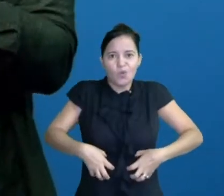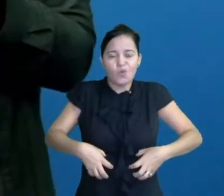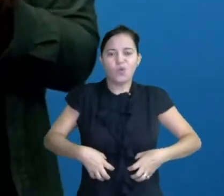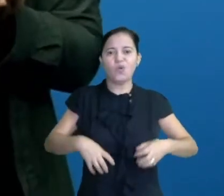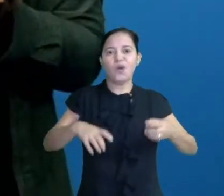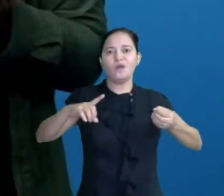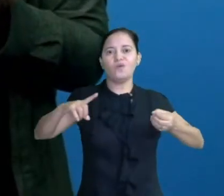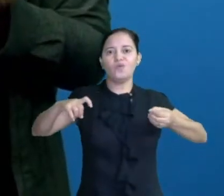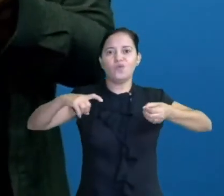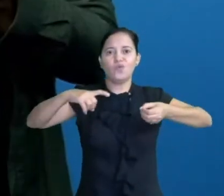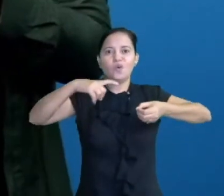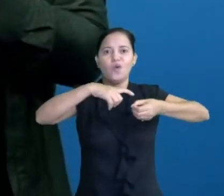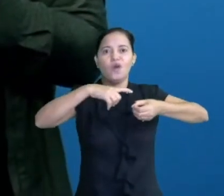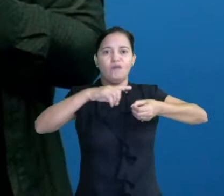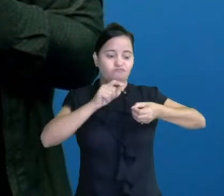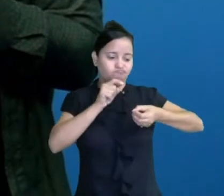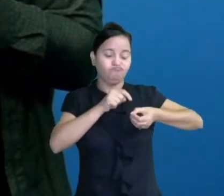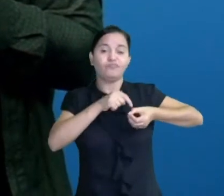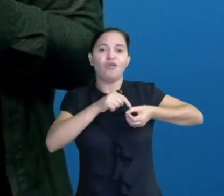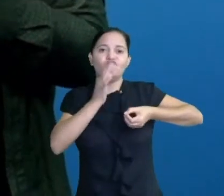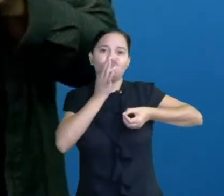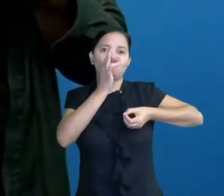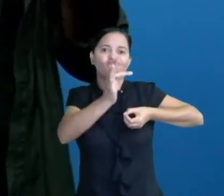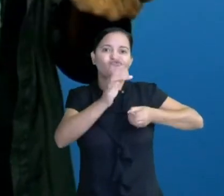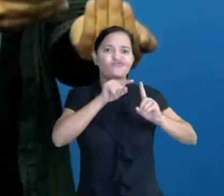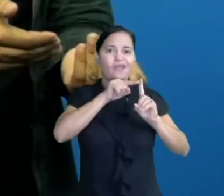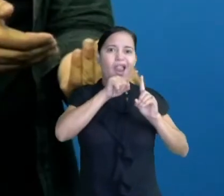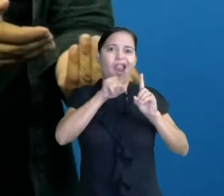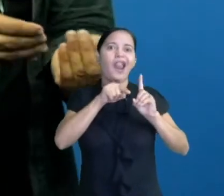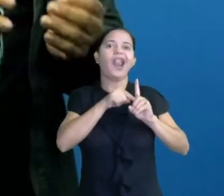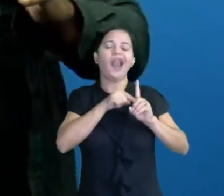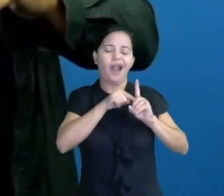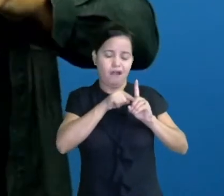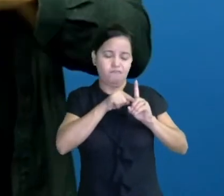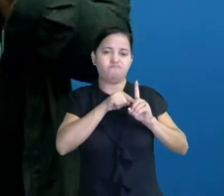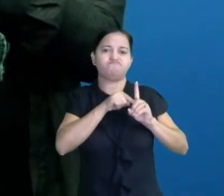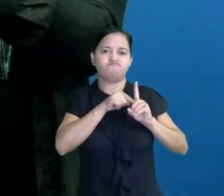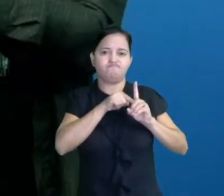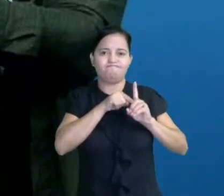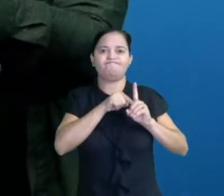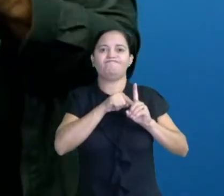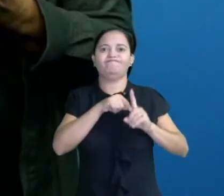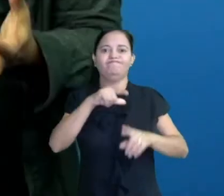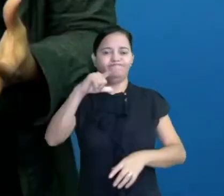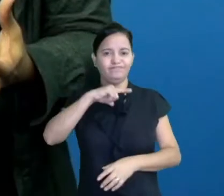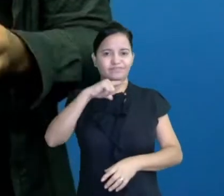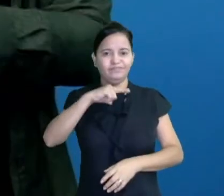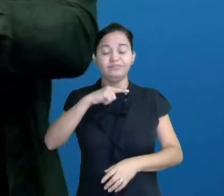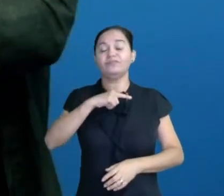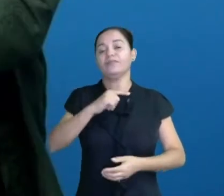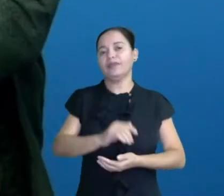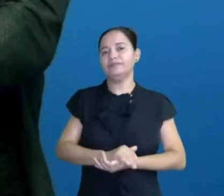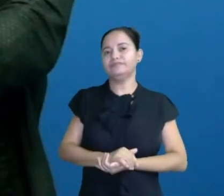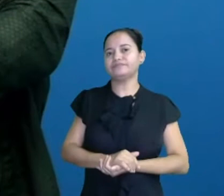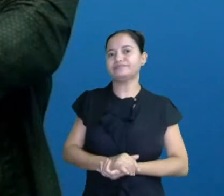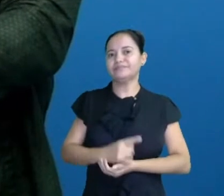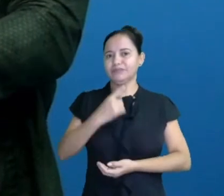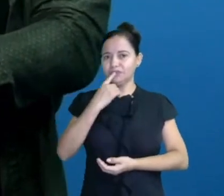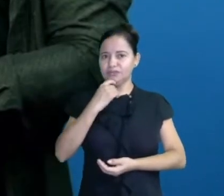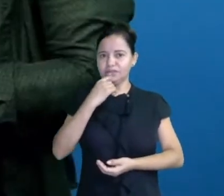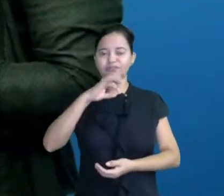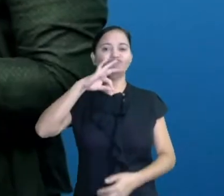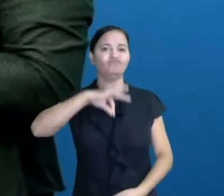a gente vai ter o que a gente chama da chamada descamação do endométrio, que a gente chama popularmente, usando o nosso senso comum, de